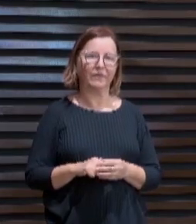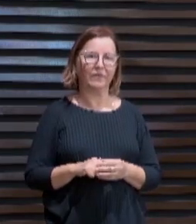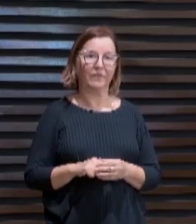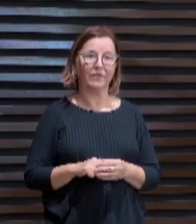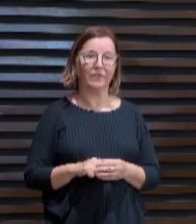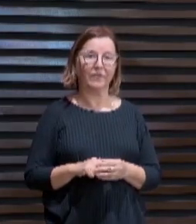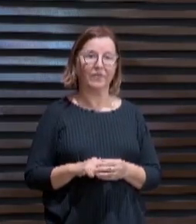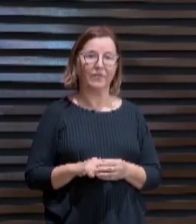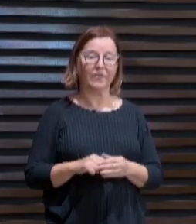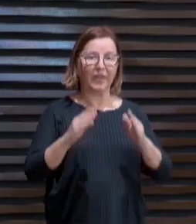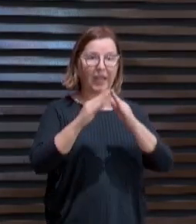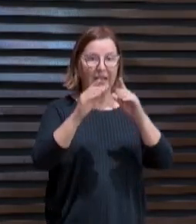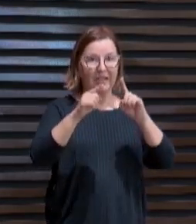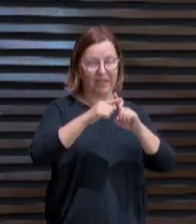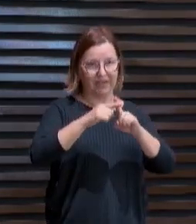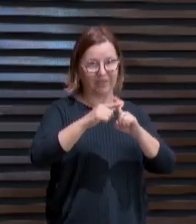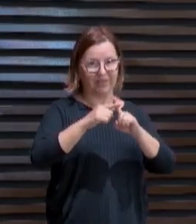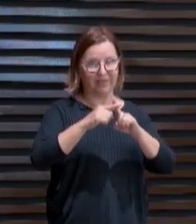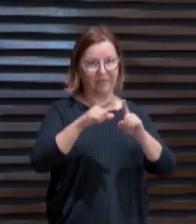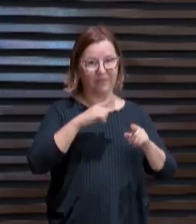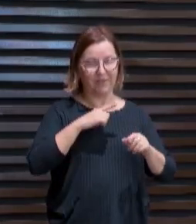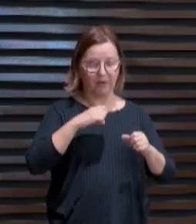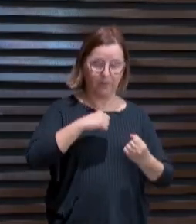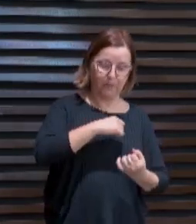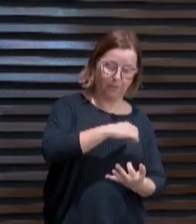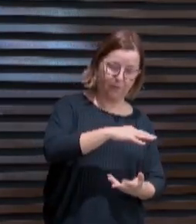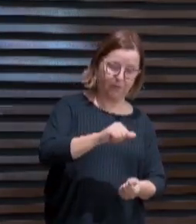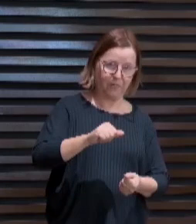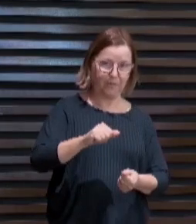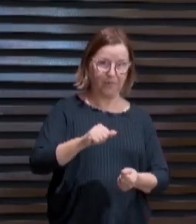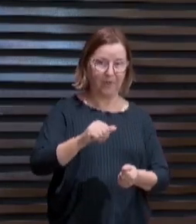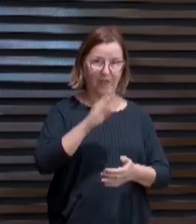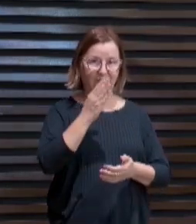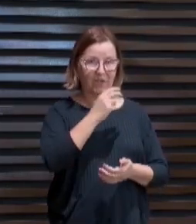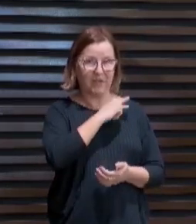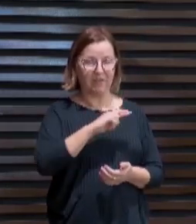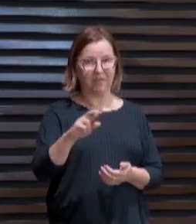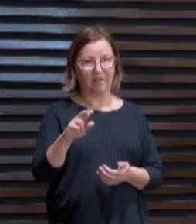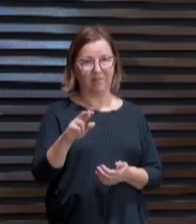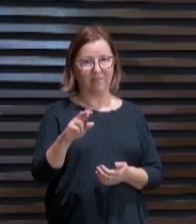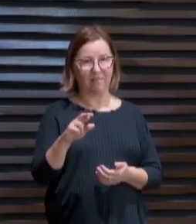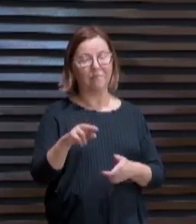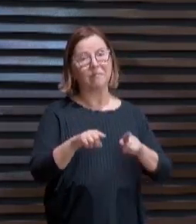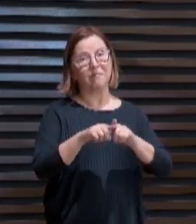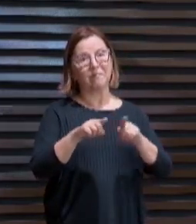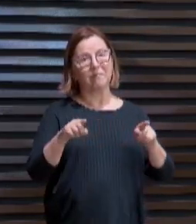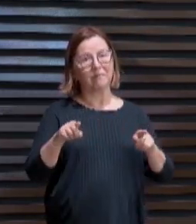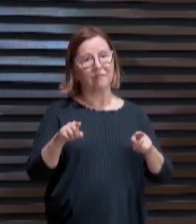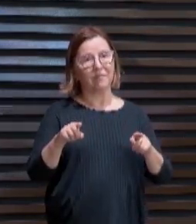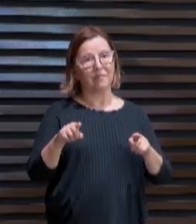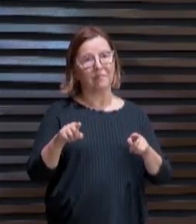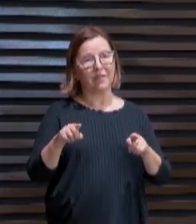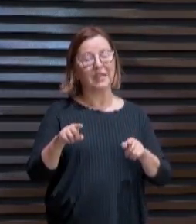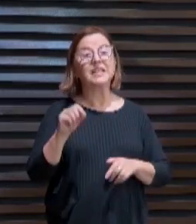inimigos. Ela tem esse mundo, ela tem a falsa religião, mas no fundo, lá atrás, quem que está controlando